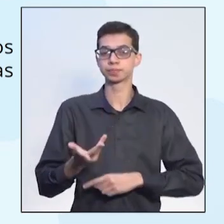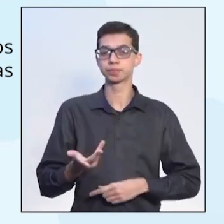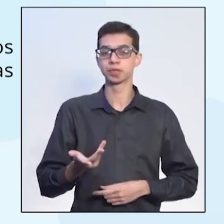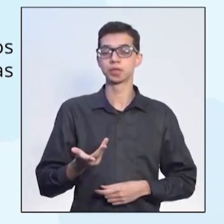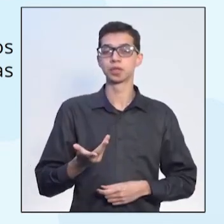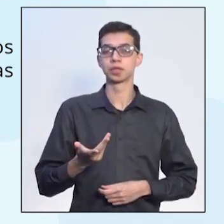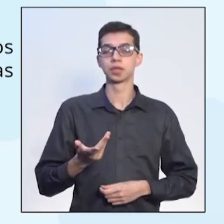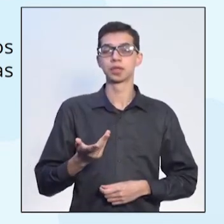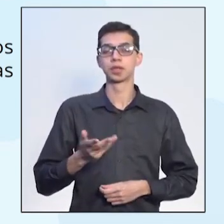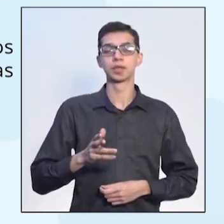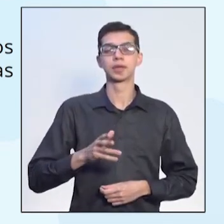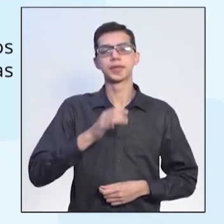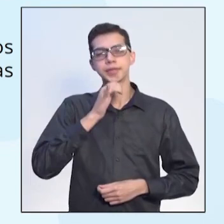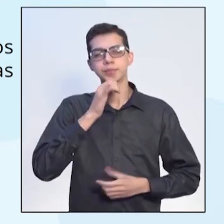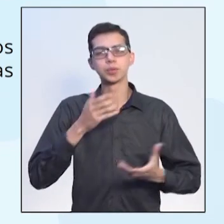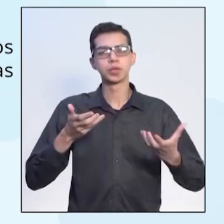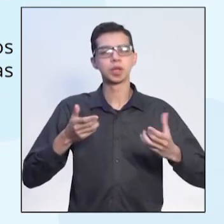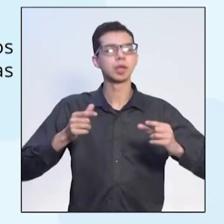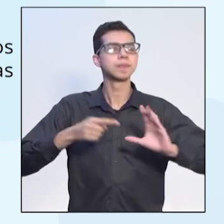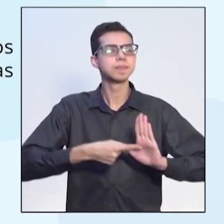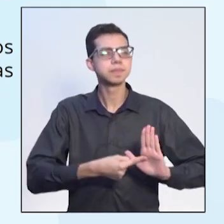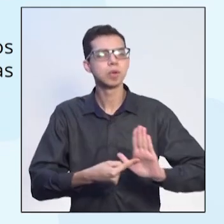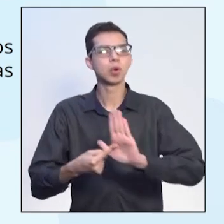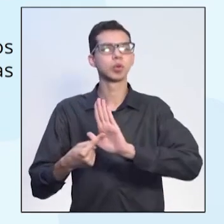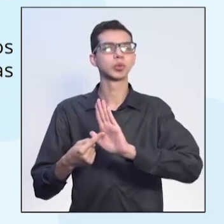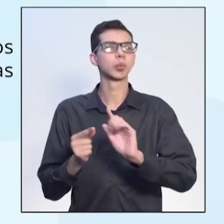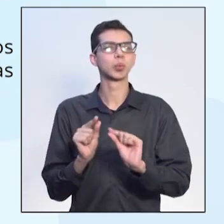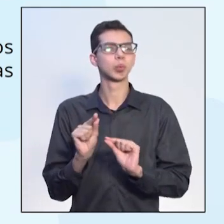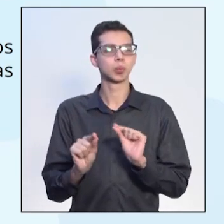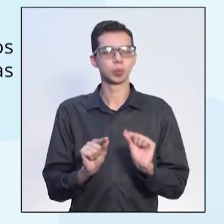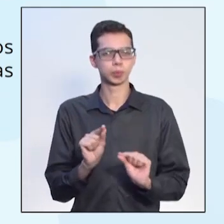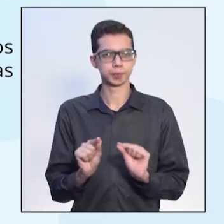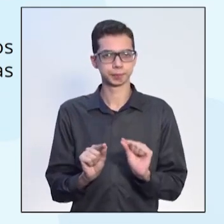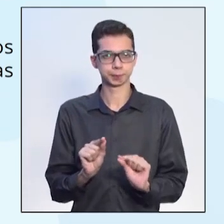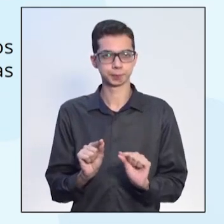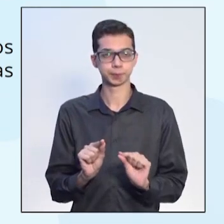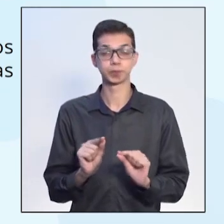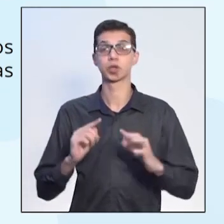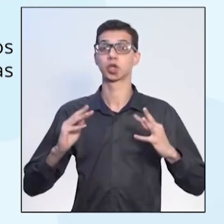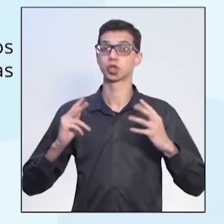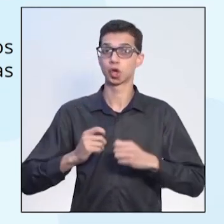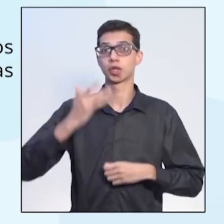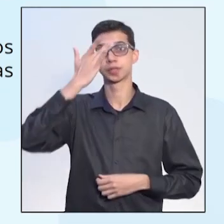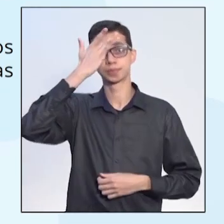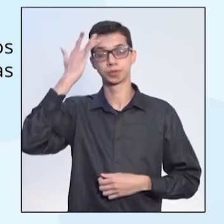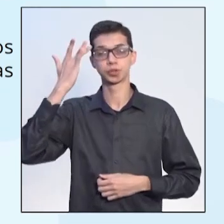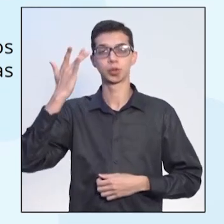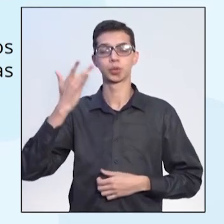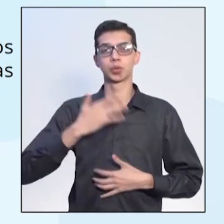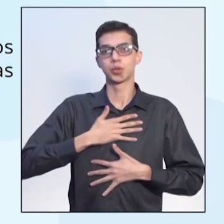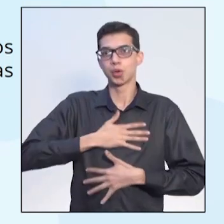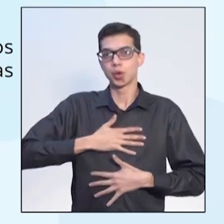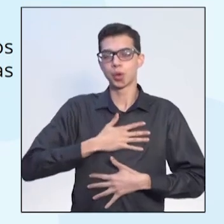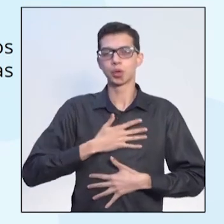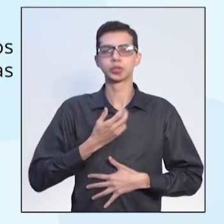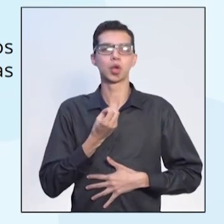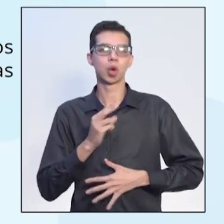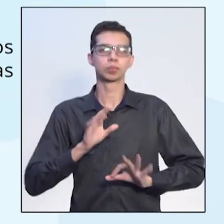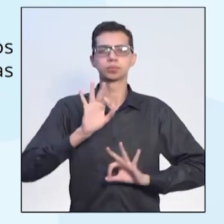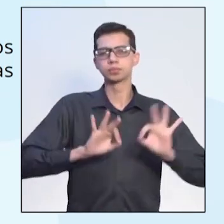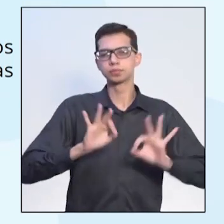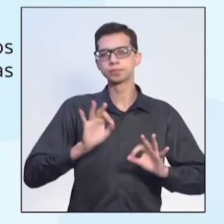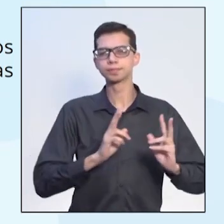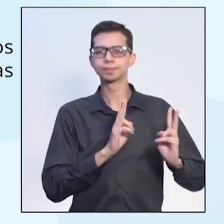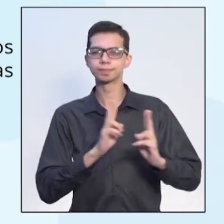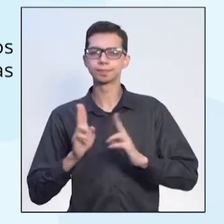caminhos e possibilidades claramente seguidos por quase todos os que se aventuram produzindo ou assistindo uma película deste